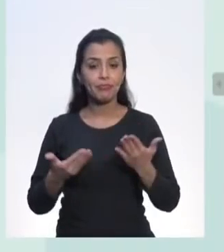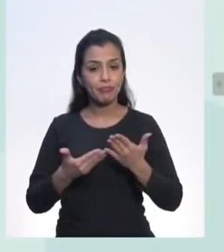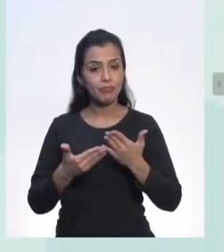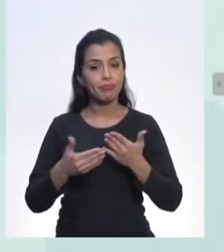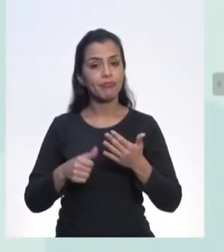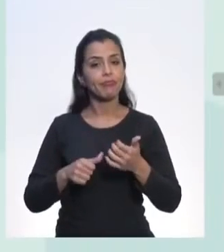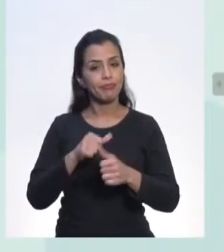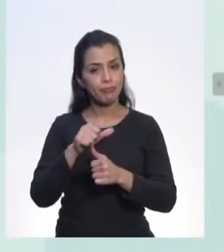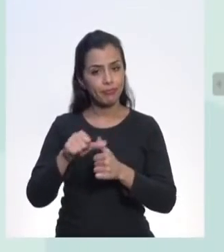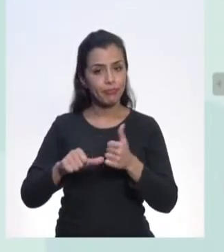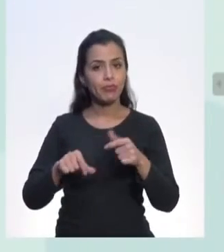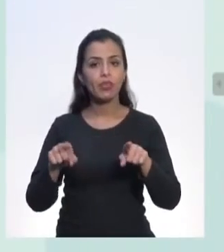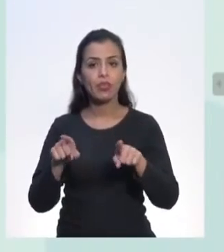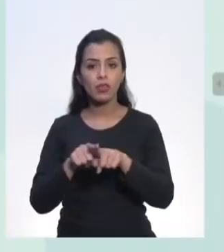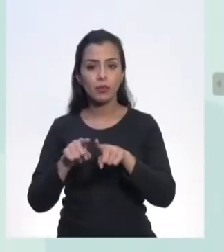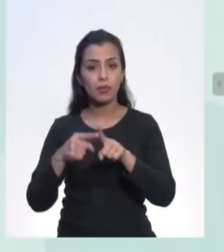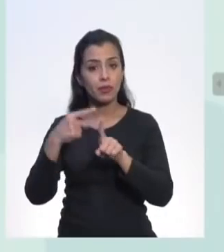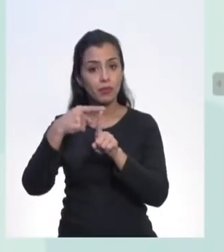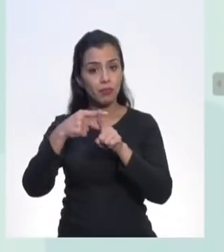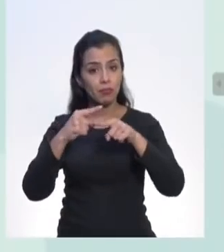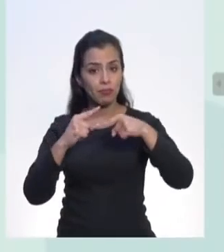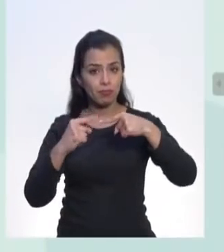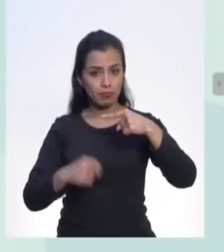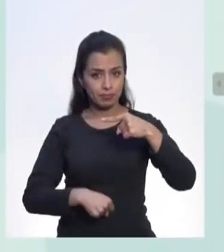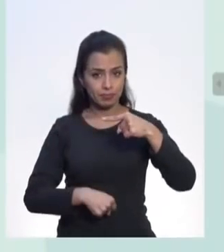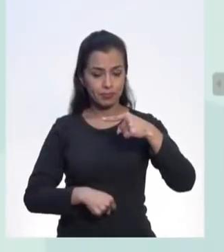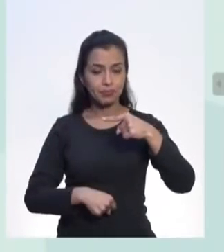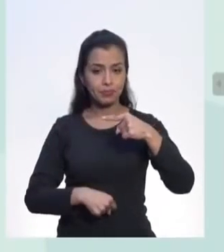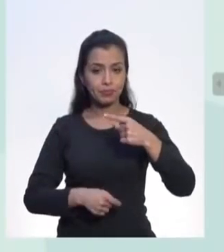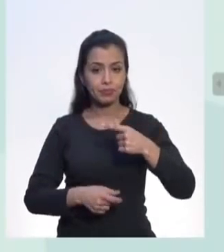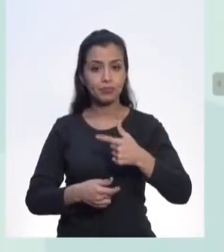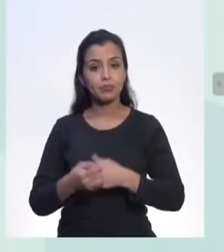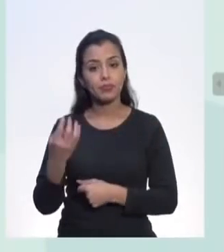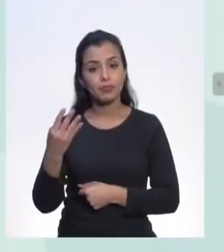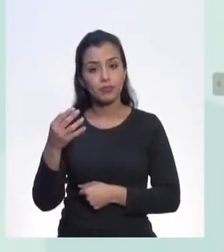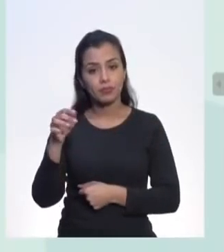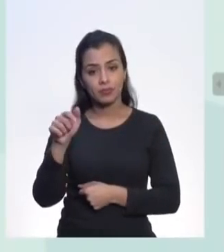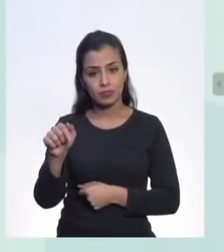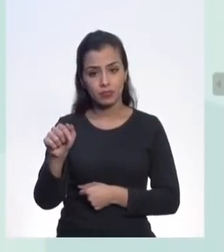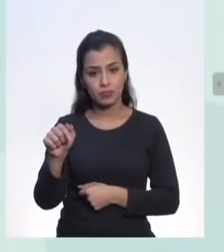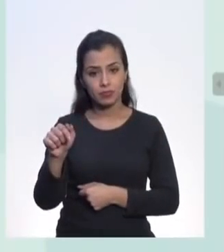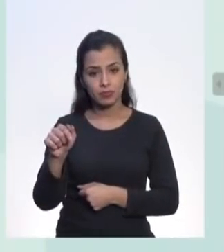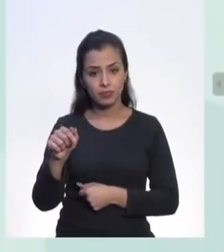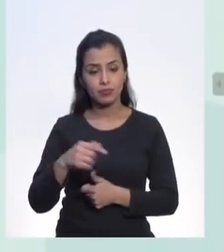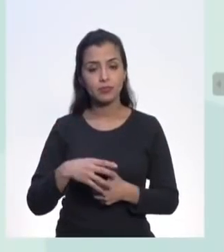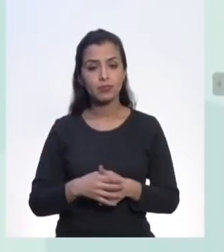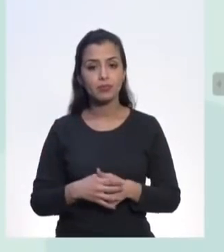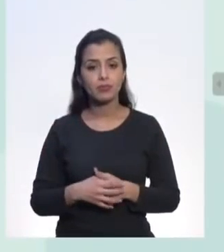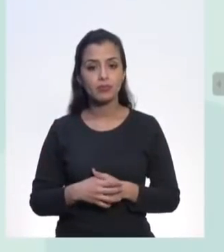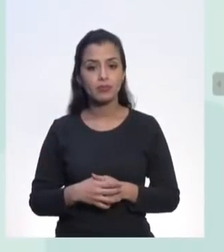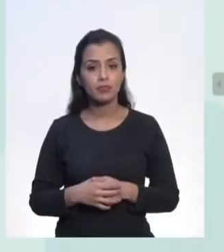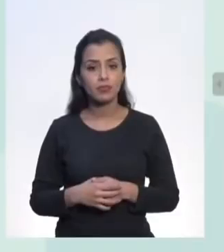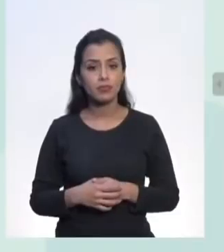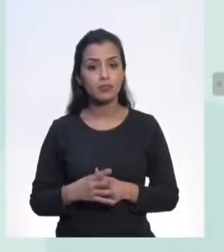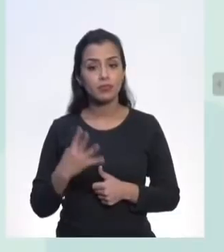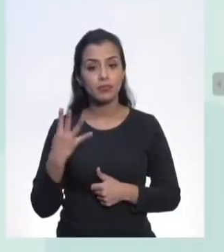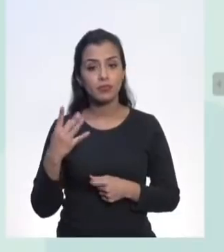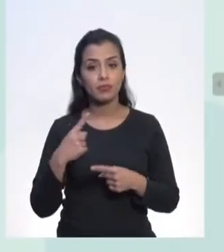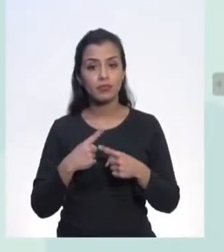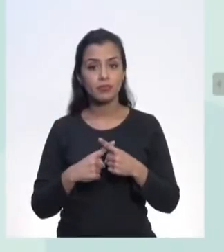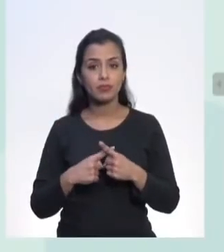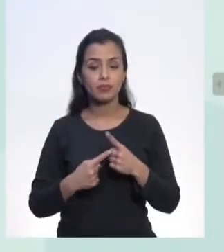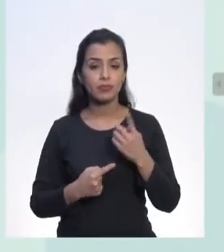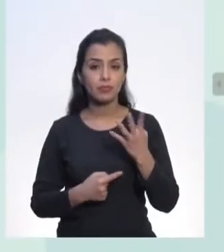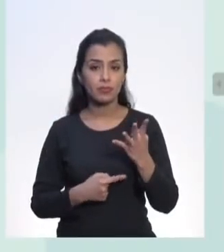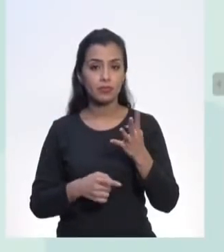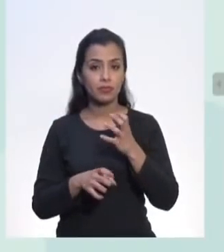sinal. Menos com menos, mais 47. Mais com menos, menos. 4 vezes 4,